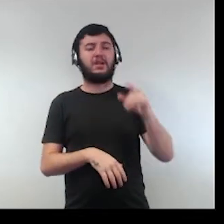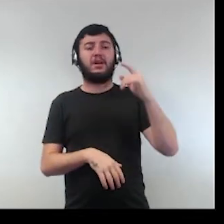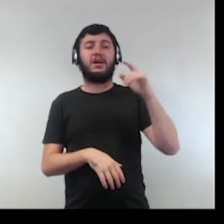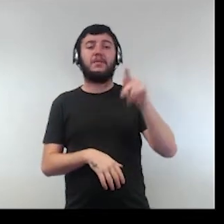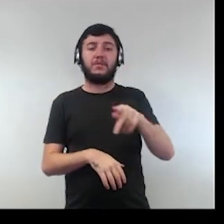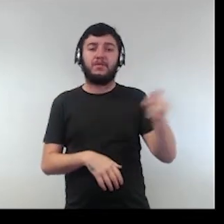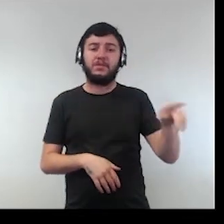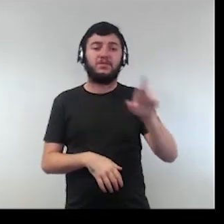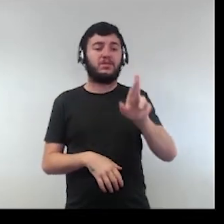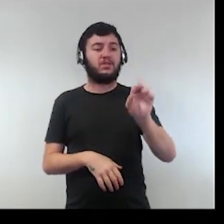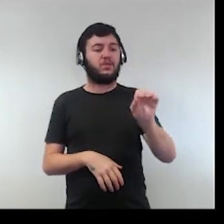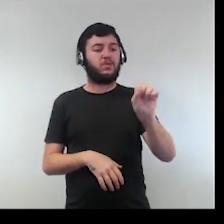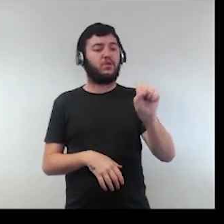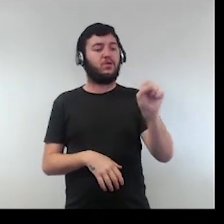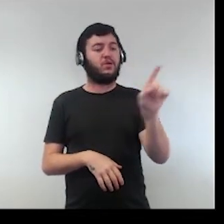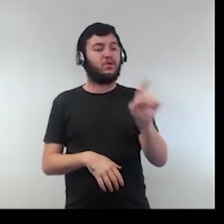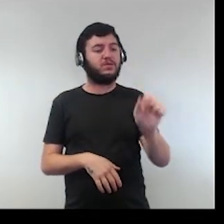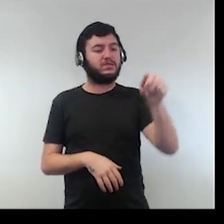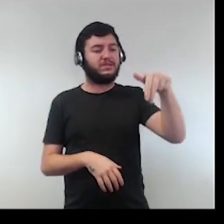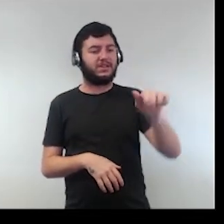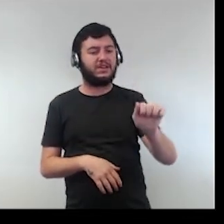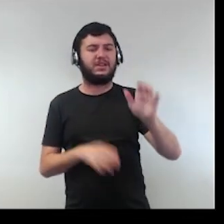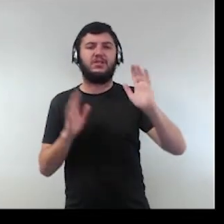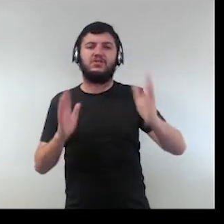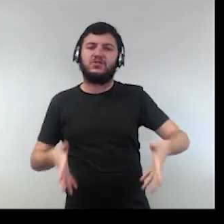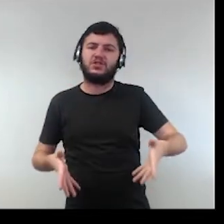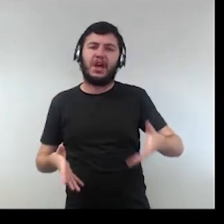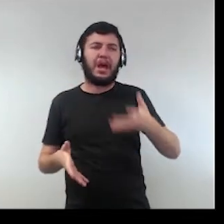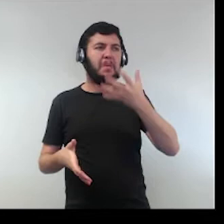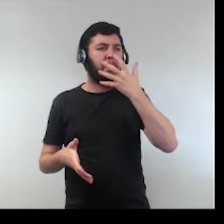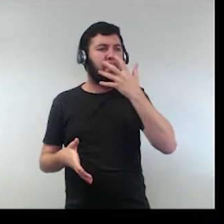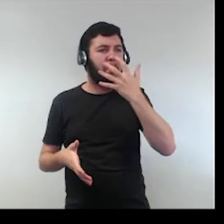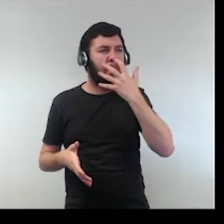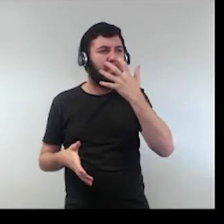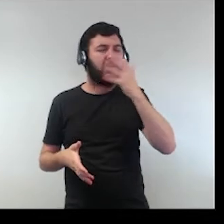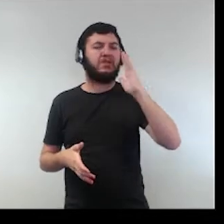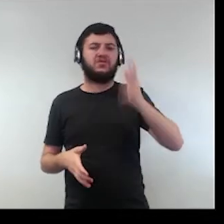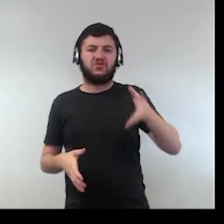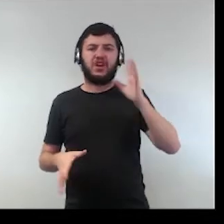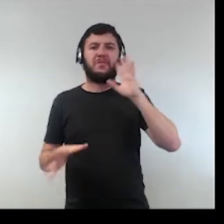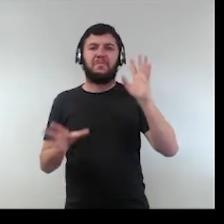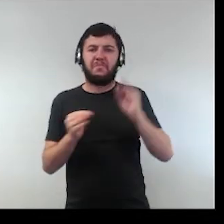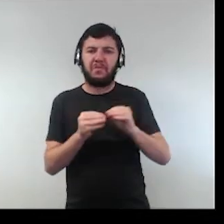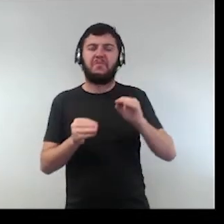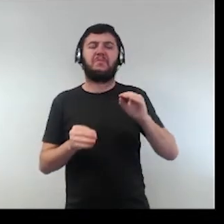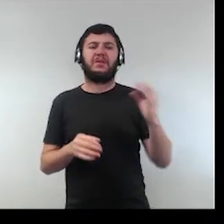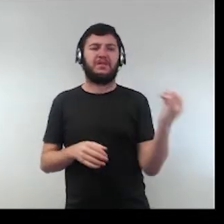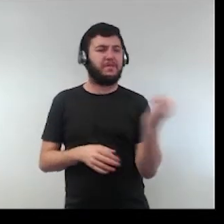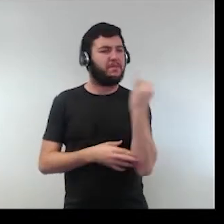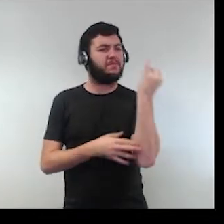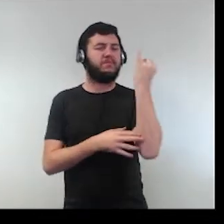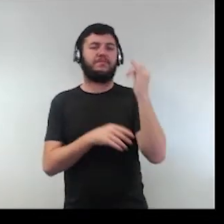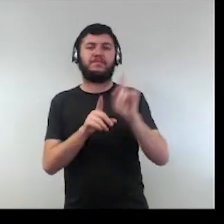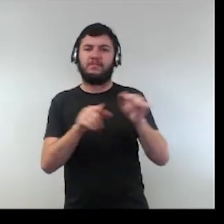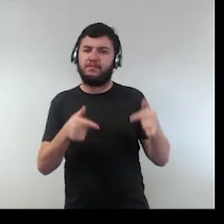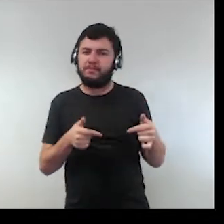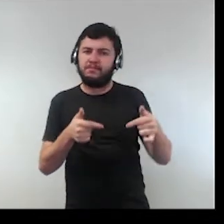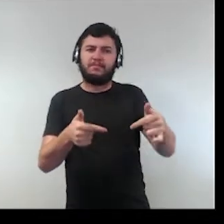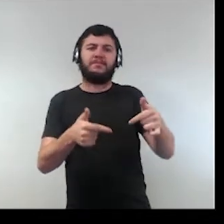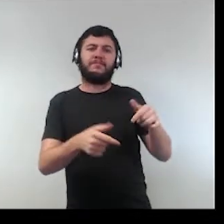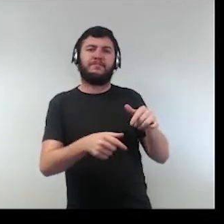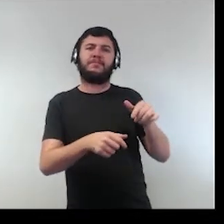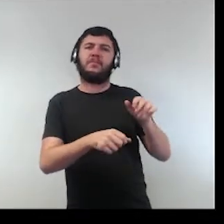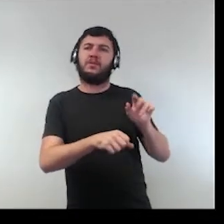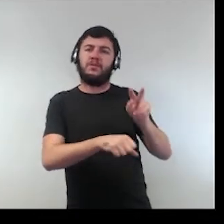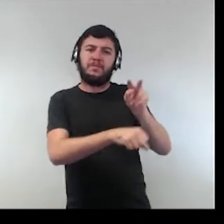presencio, que eu acompanho e que eu vejo de relevante na defesa e proteção dos animais.